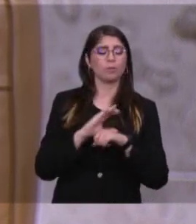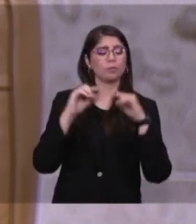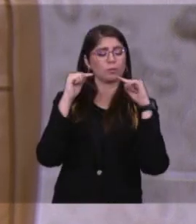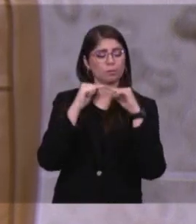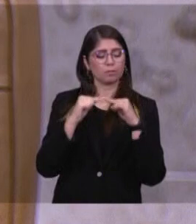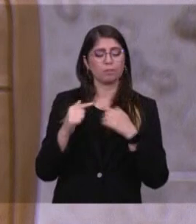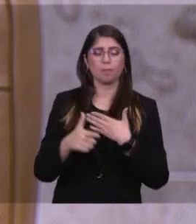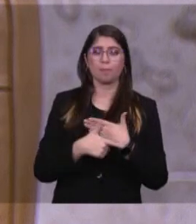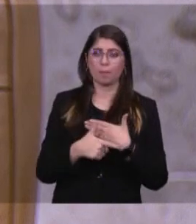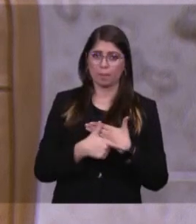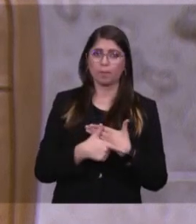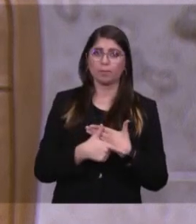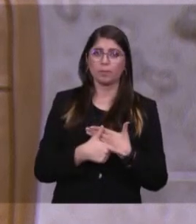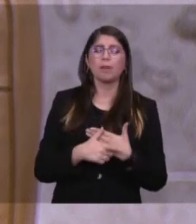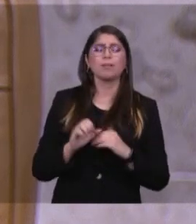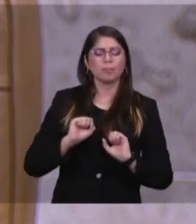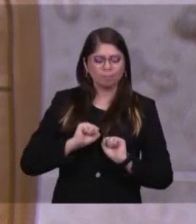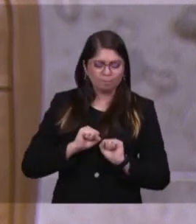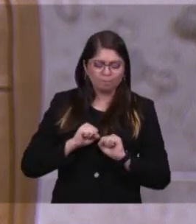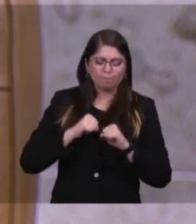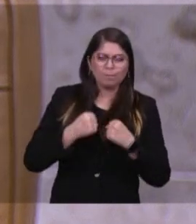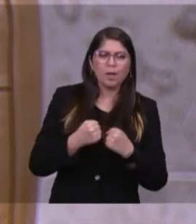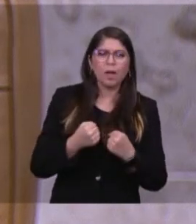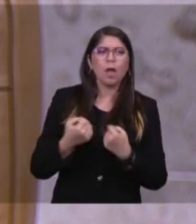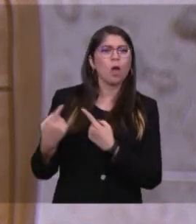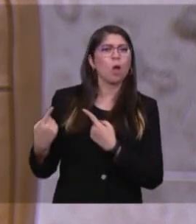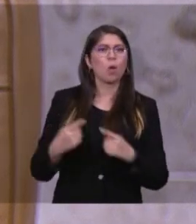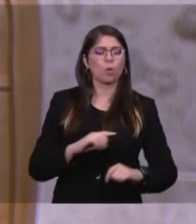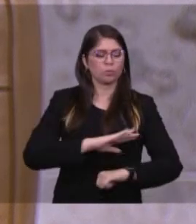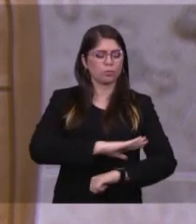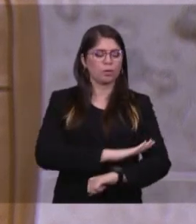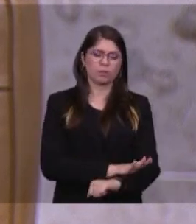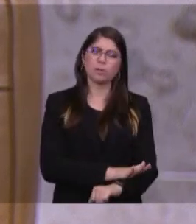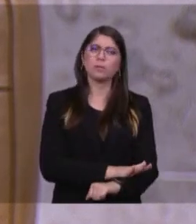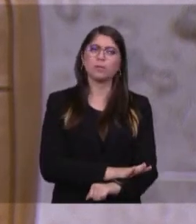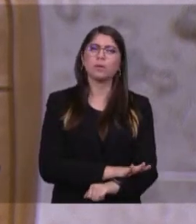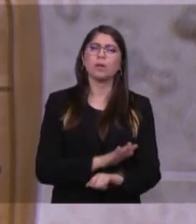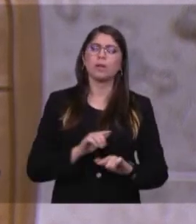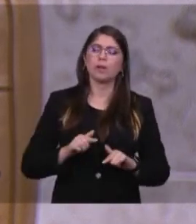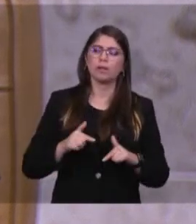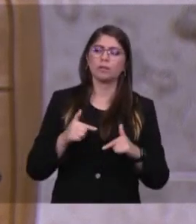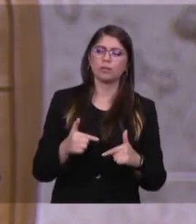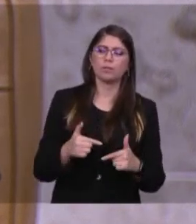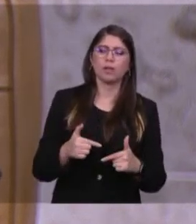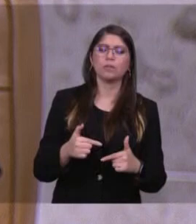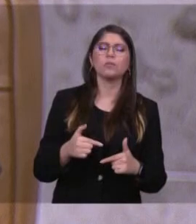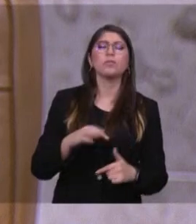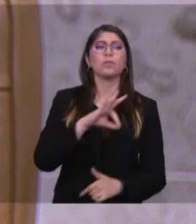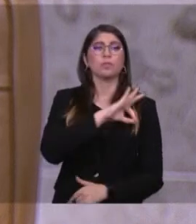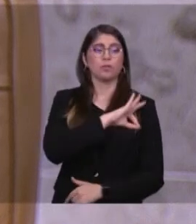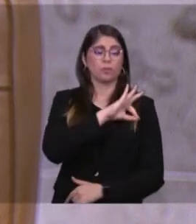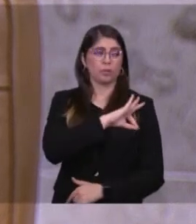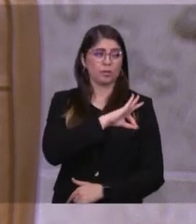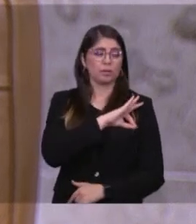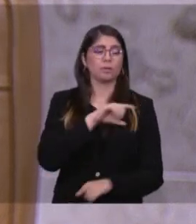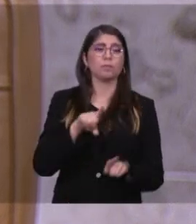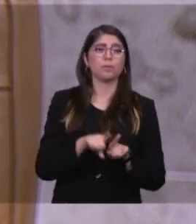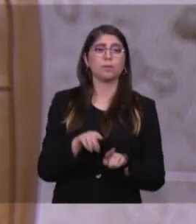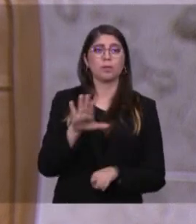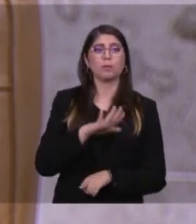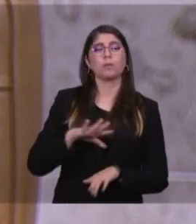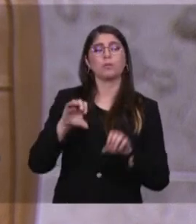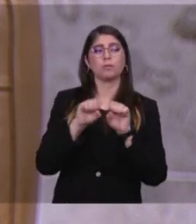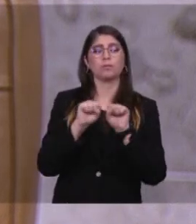constitucionais, tem envidado esforços no combate ao racismo nas atividades de polícia e no âmbito do